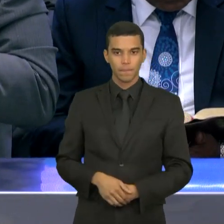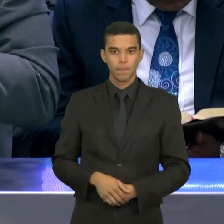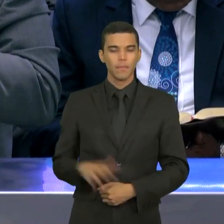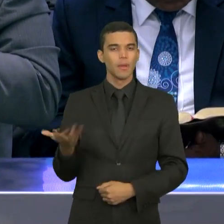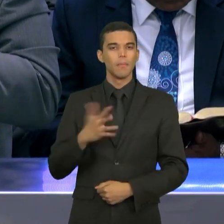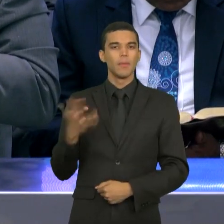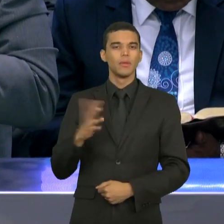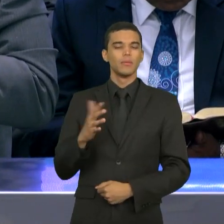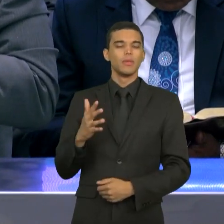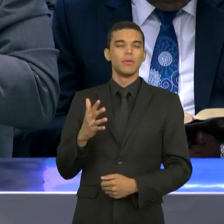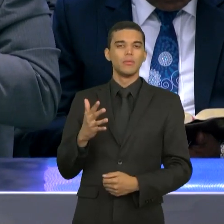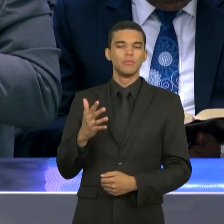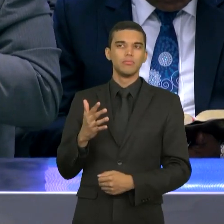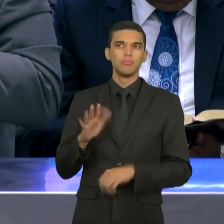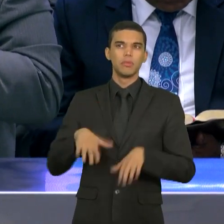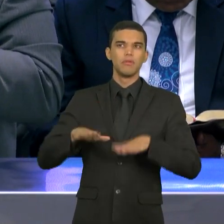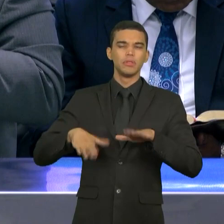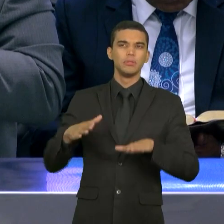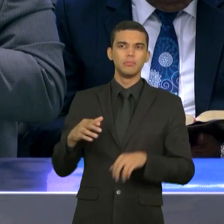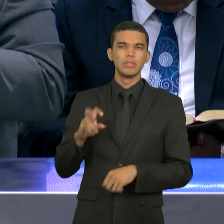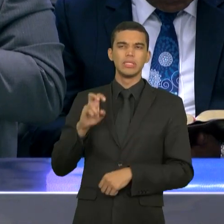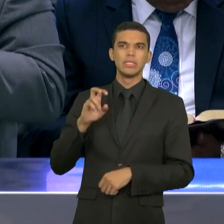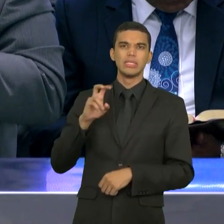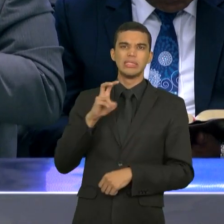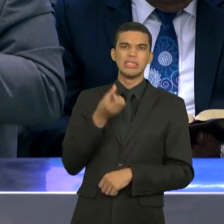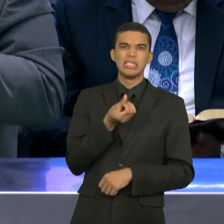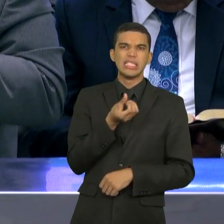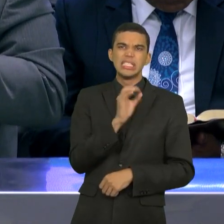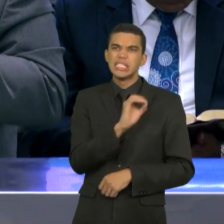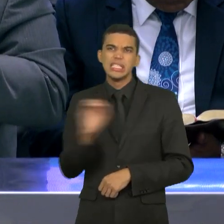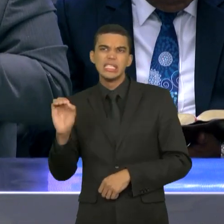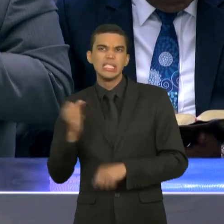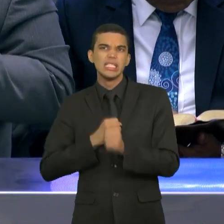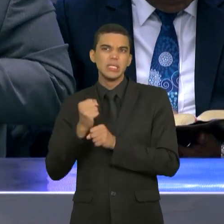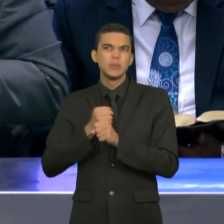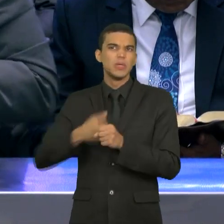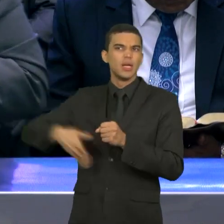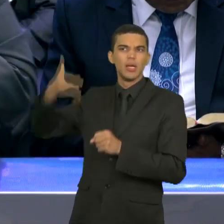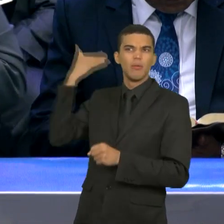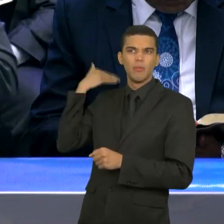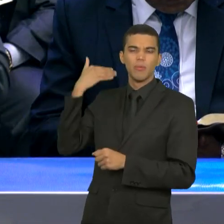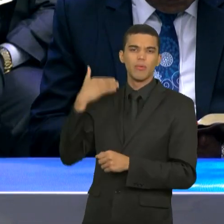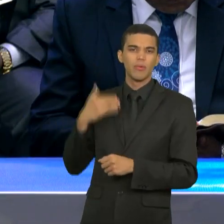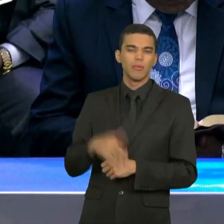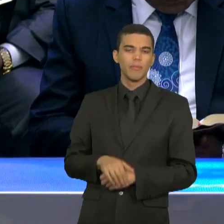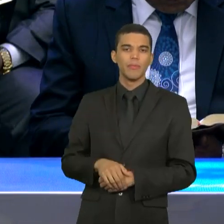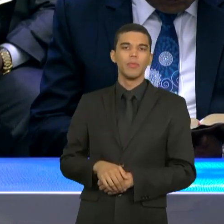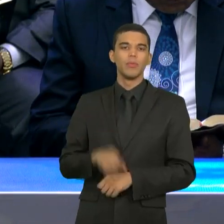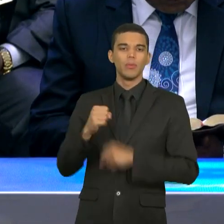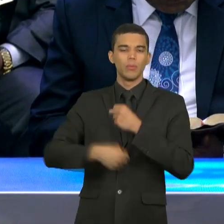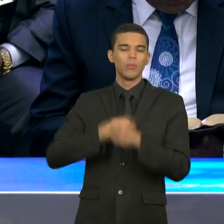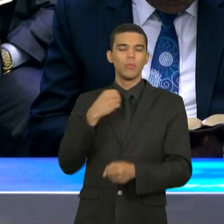acerca de talvez uns 600 e poucos anos atrás não é no ano 1400